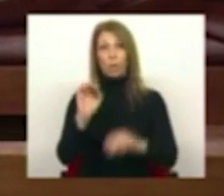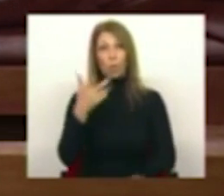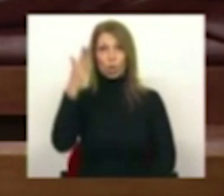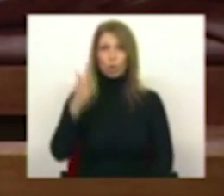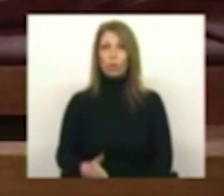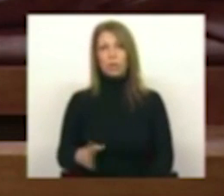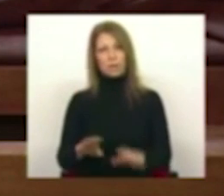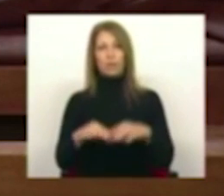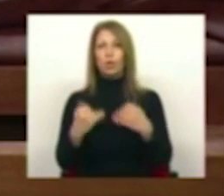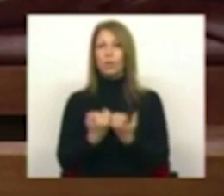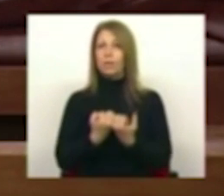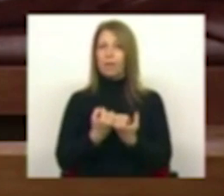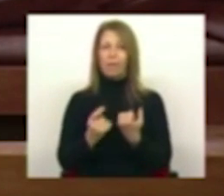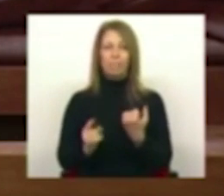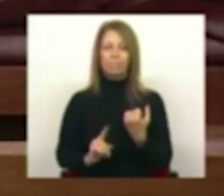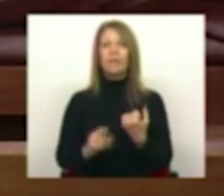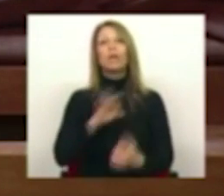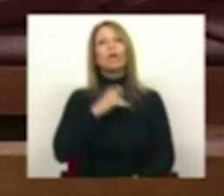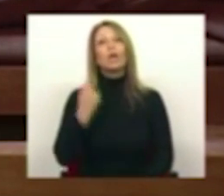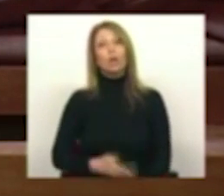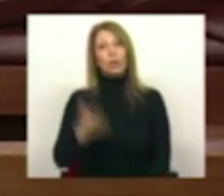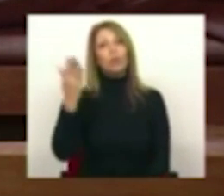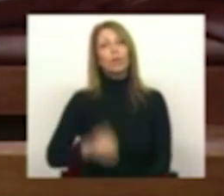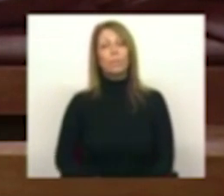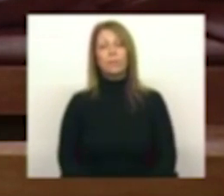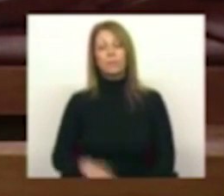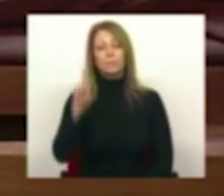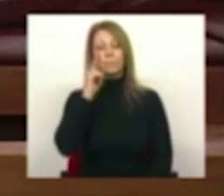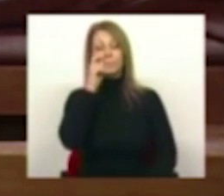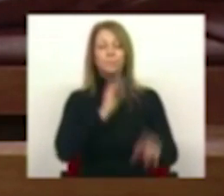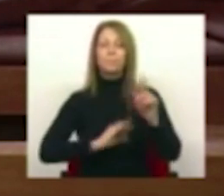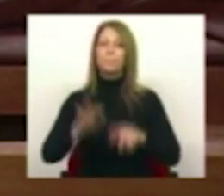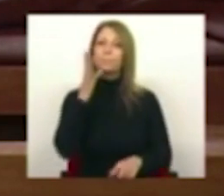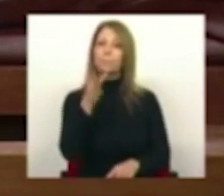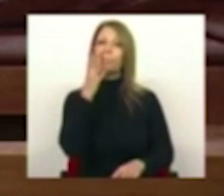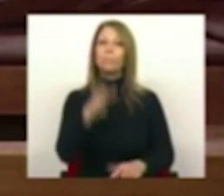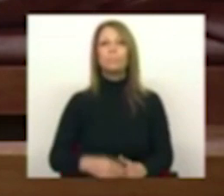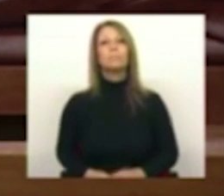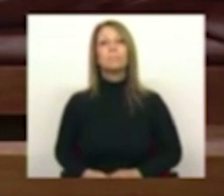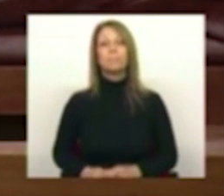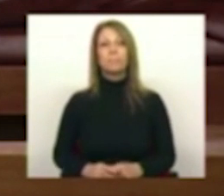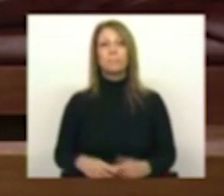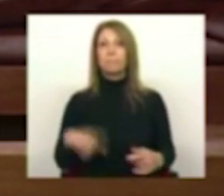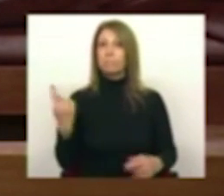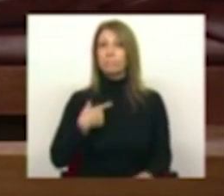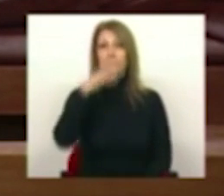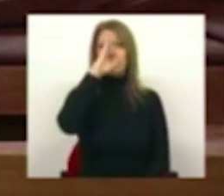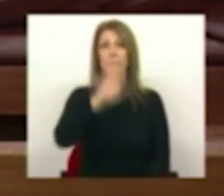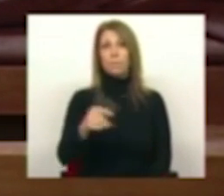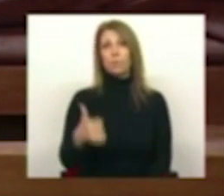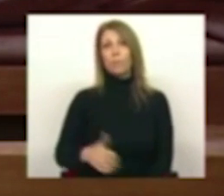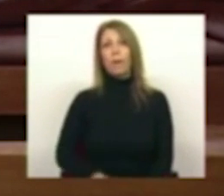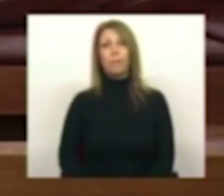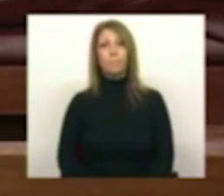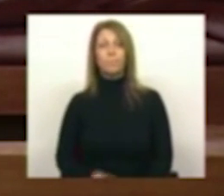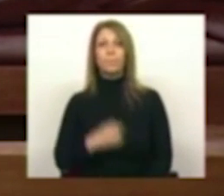social. Senhor Presidente, senhoras e senhores deputados, sabemos bem que a